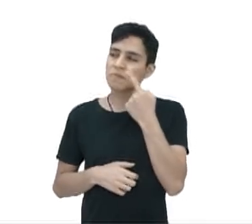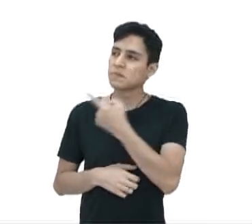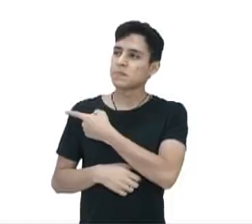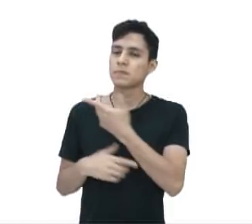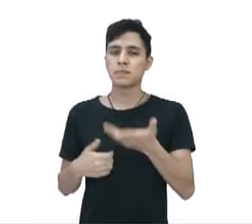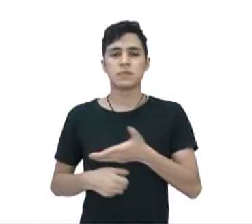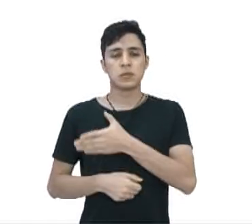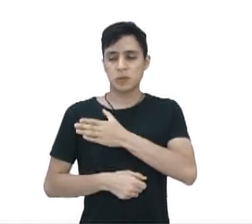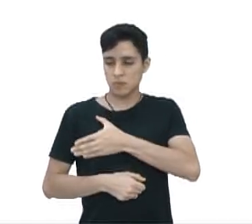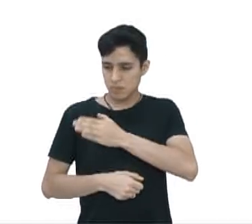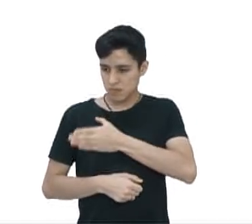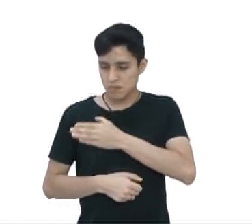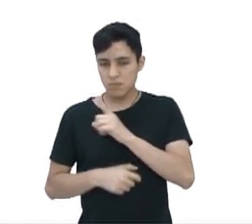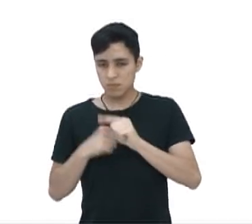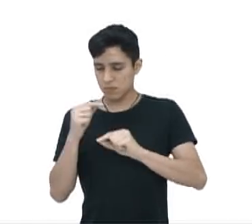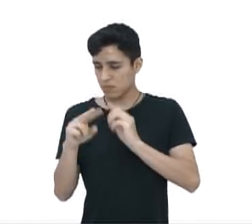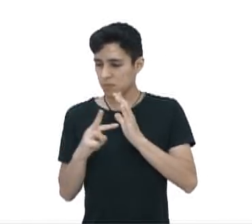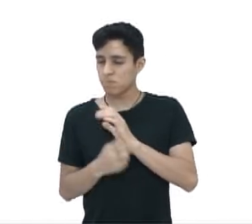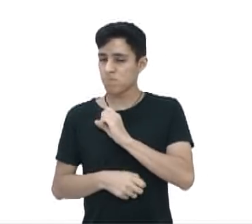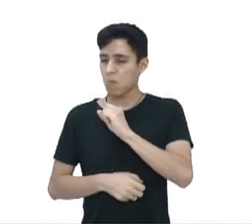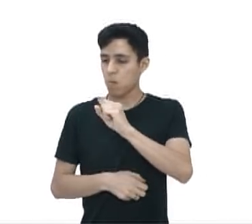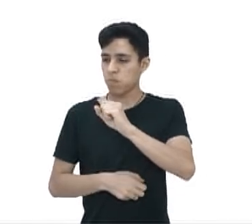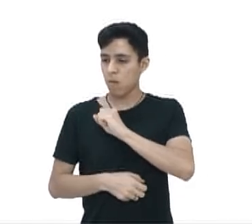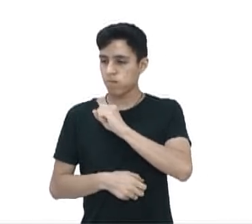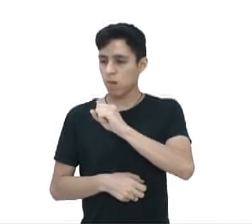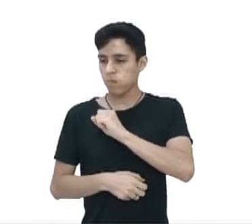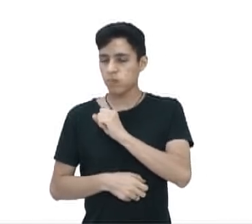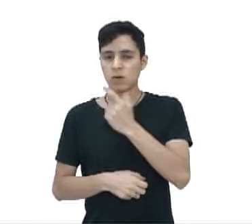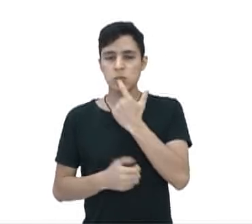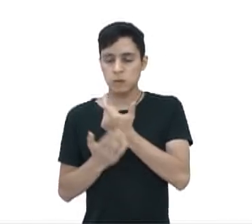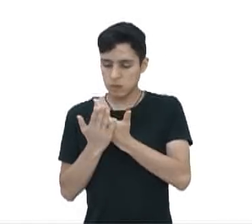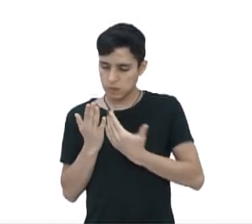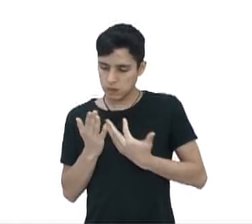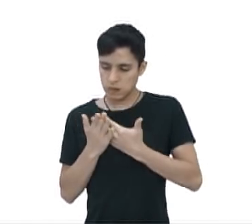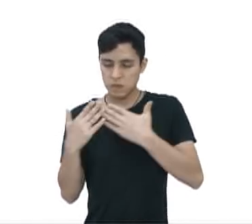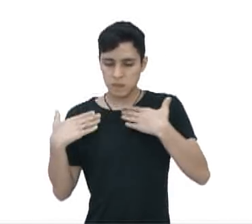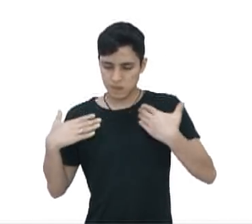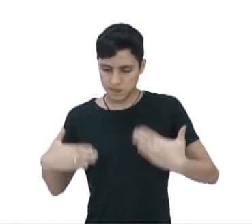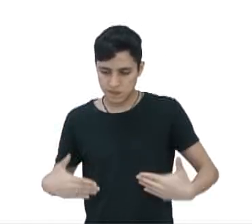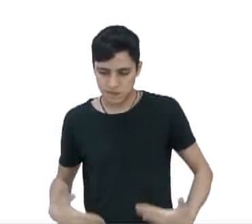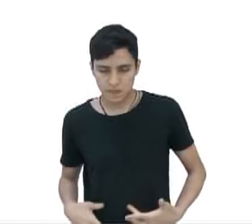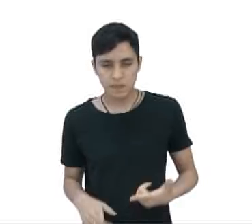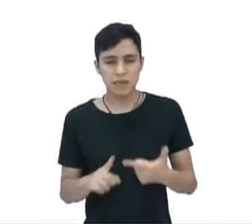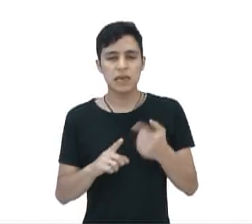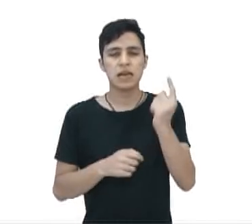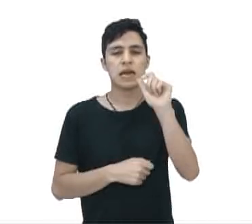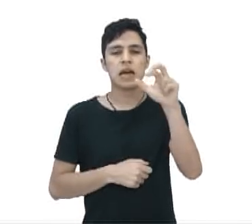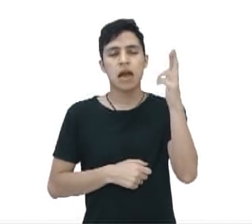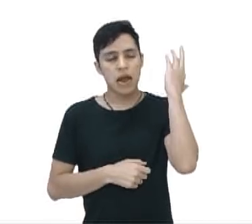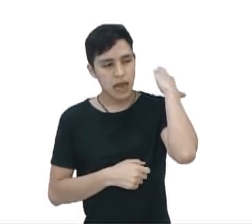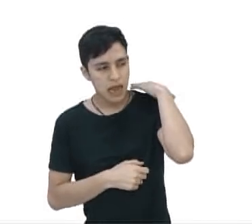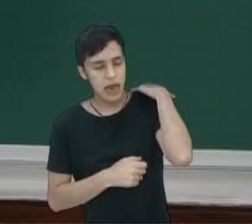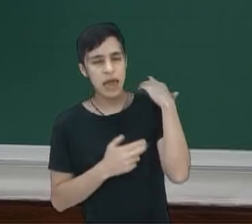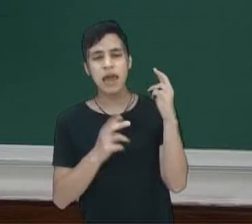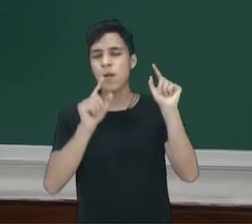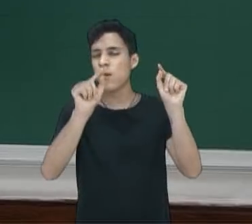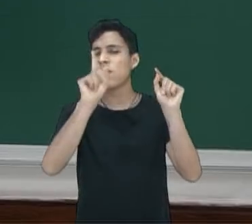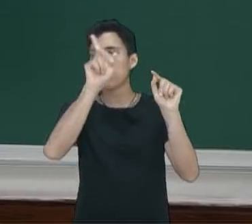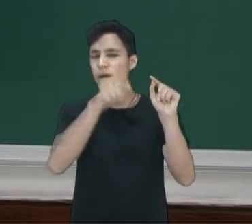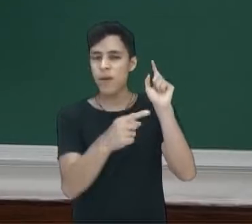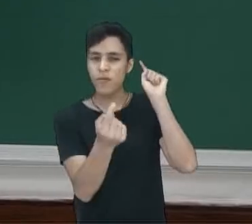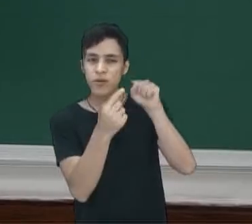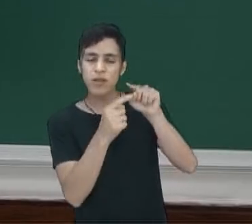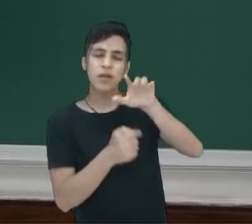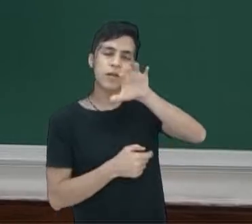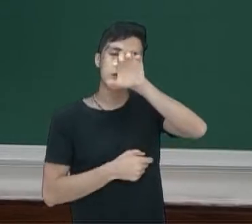o coração, né, que é uma bomba que impulsiona sangue no nosso corpo. Os pulmões, responsáveis pela